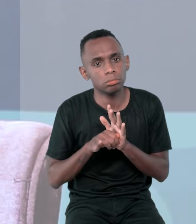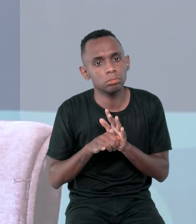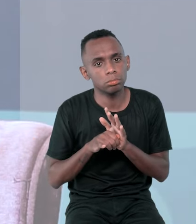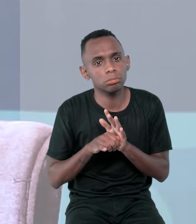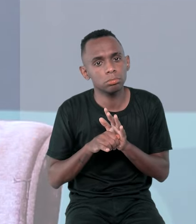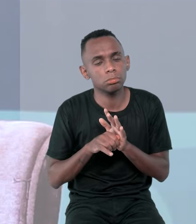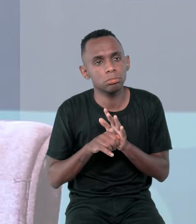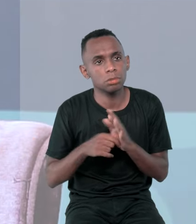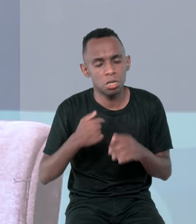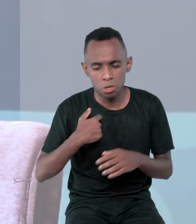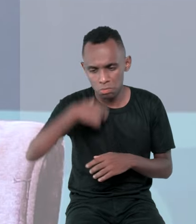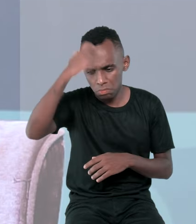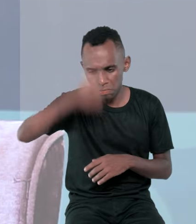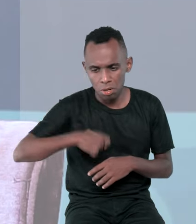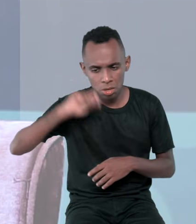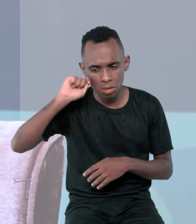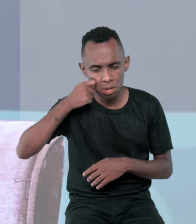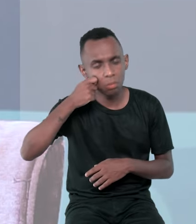e me colocar como homem negro.